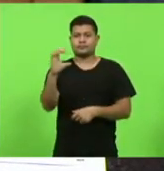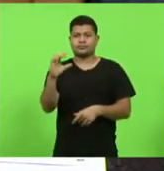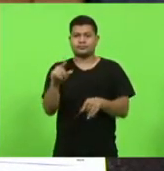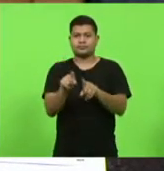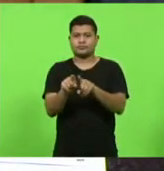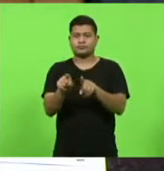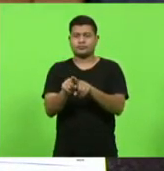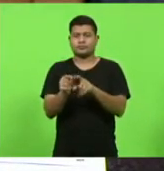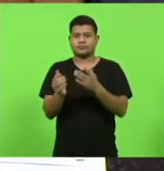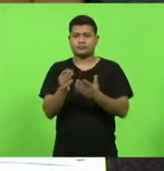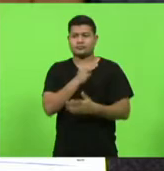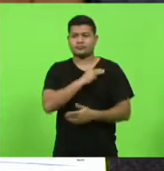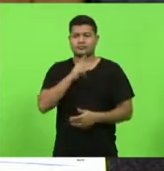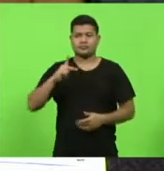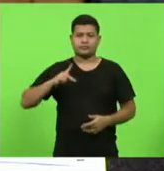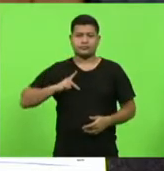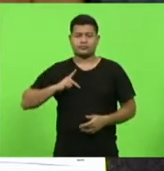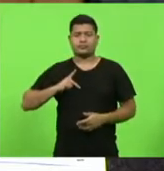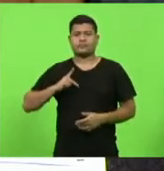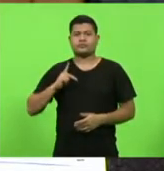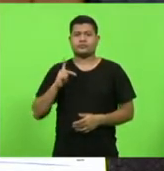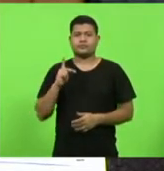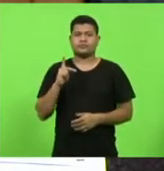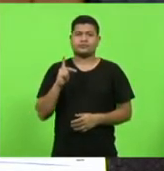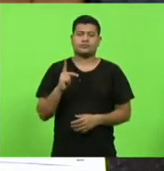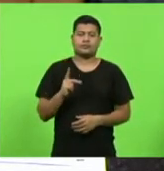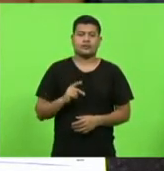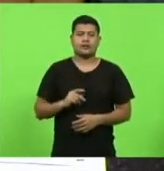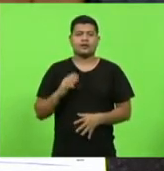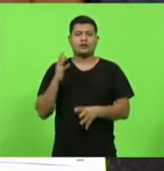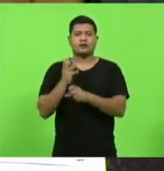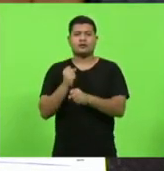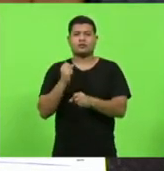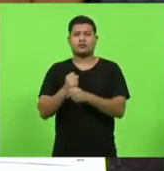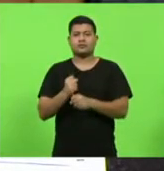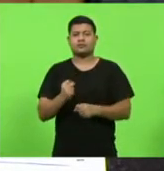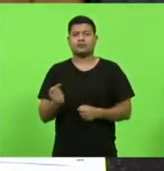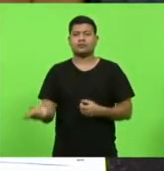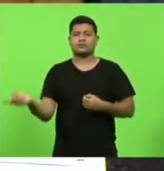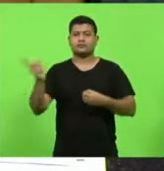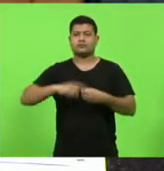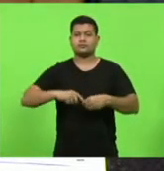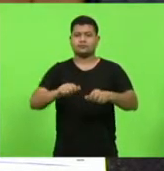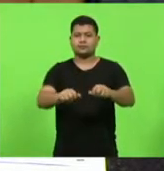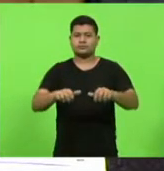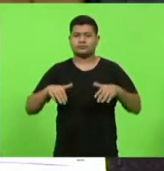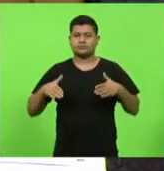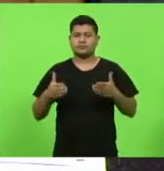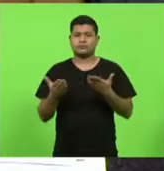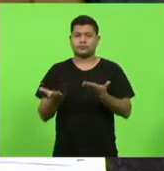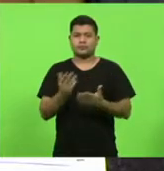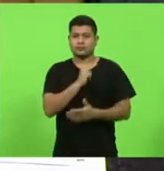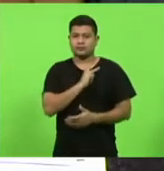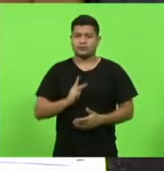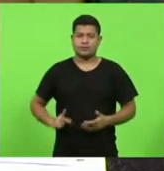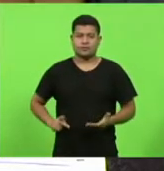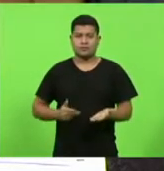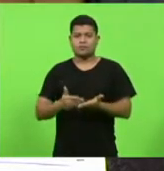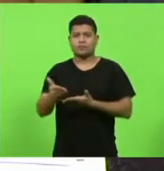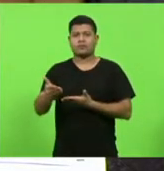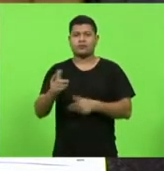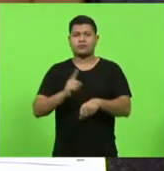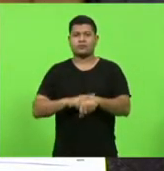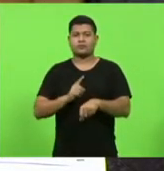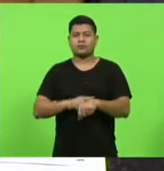Ministério Público de Contas de Santa Catarina. Reaberta a sessão, o senhor presidente adentrou no próximo horário,